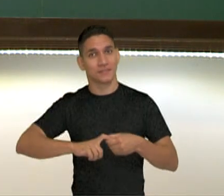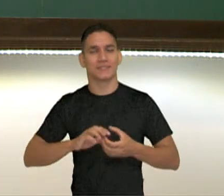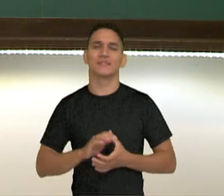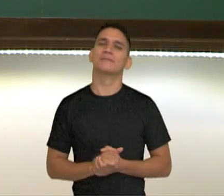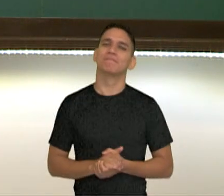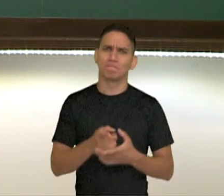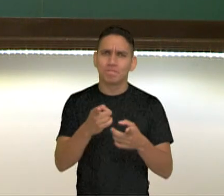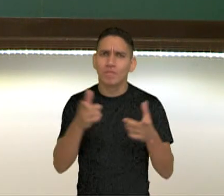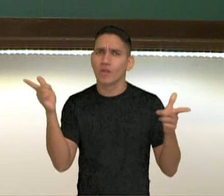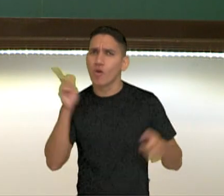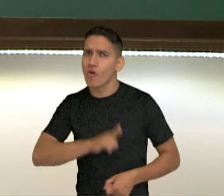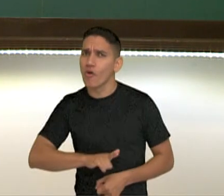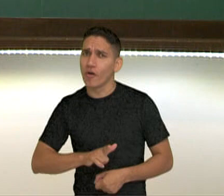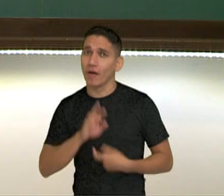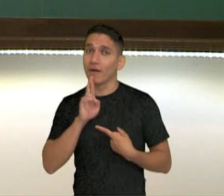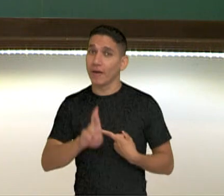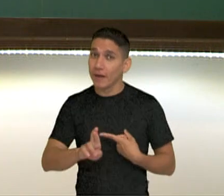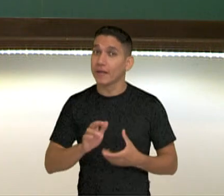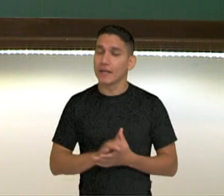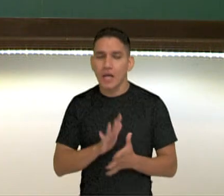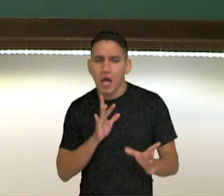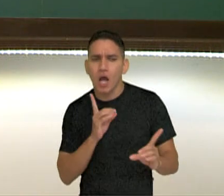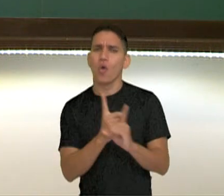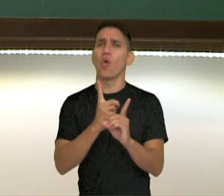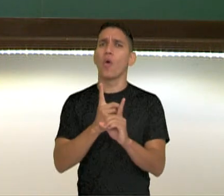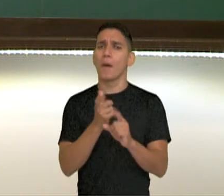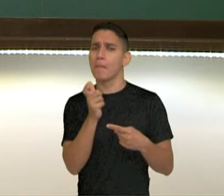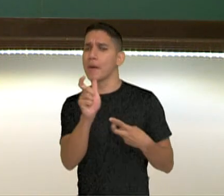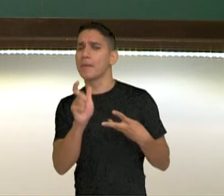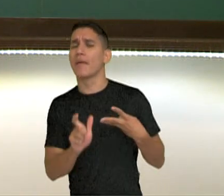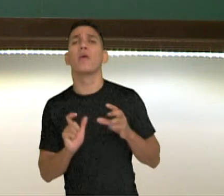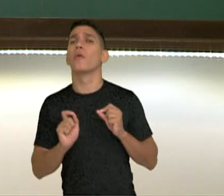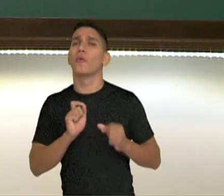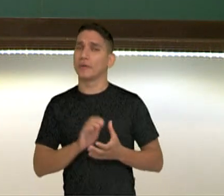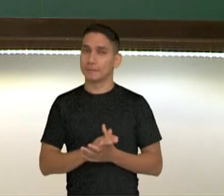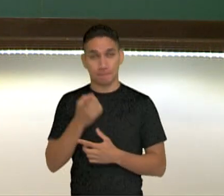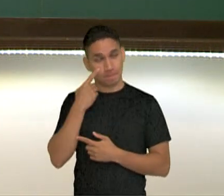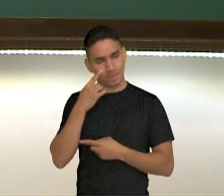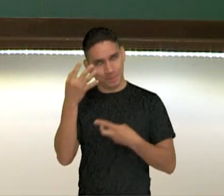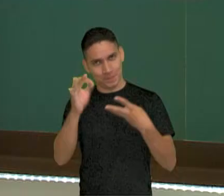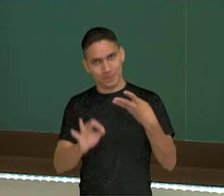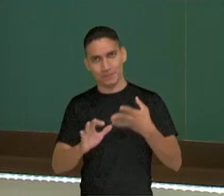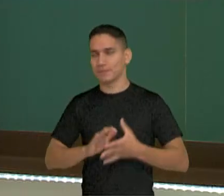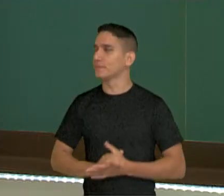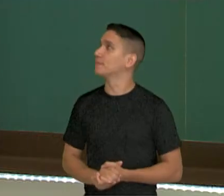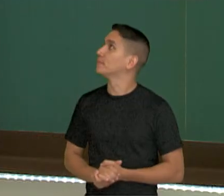Voltamos! E aí, pessoal, conseguiram encontrar as palavrinhas? Vamos à correção.